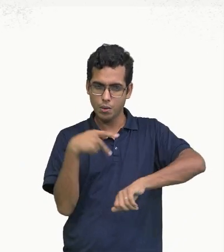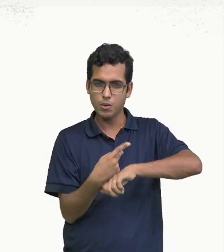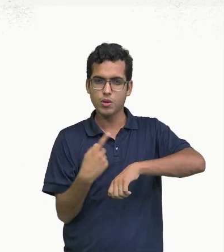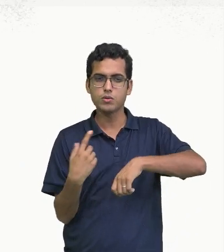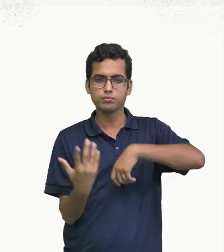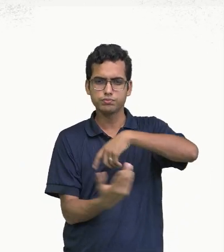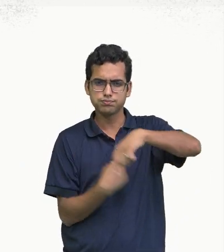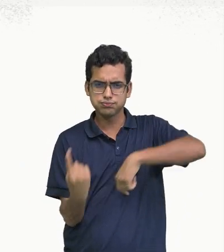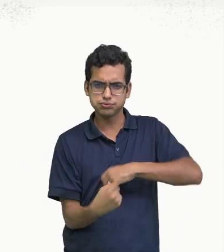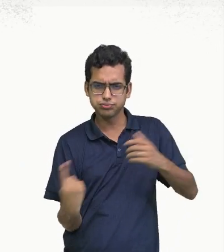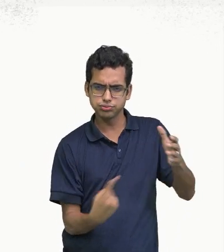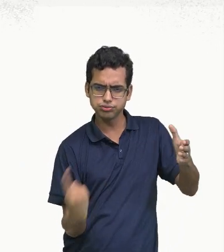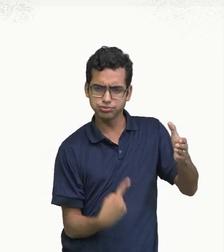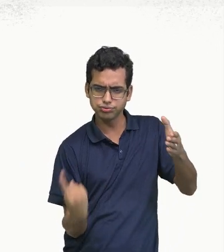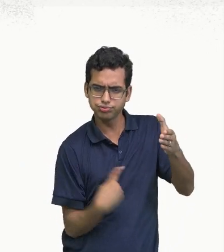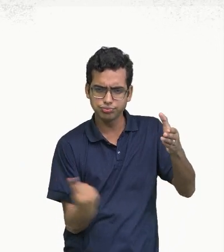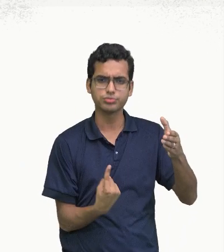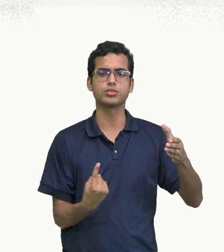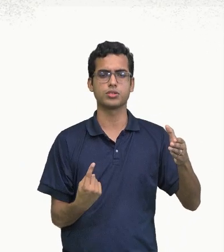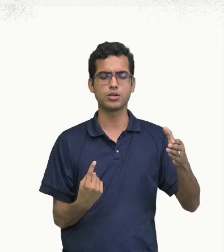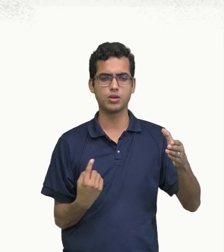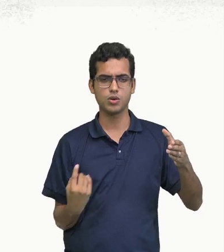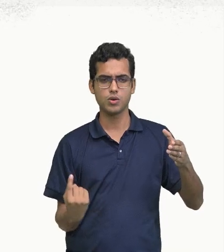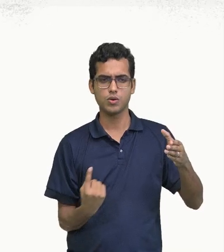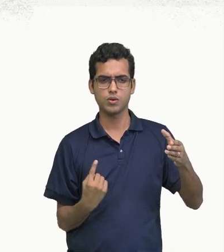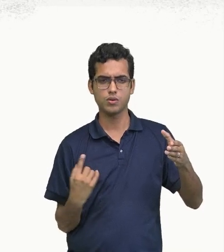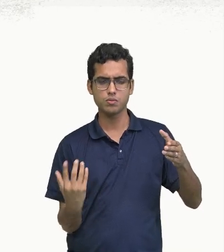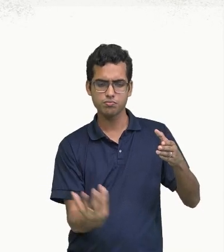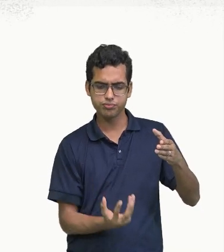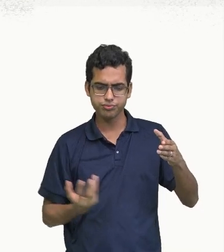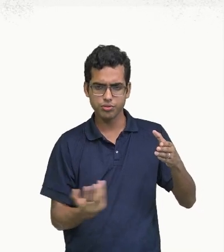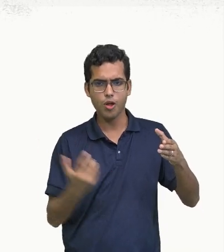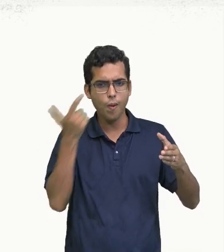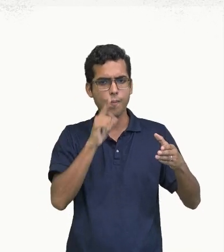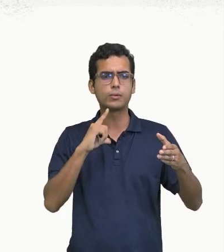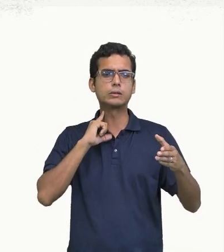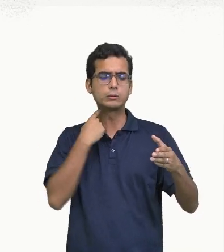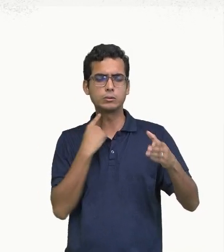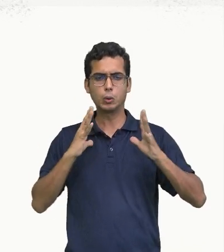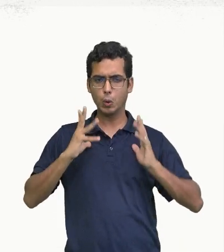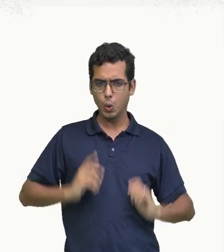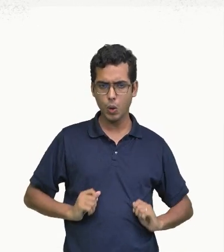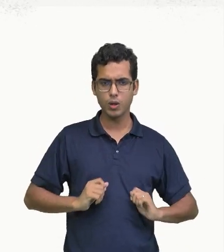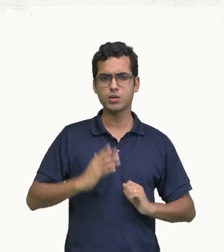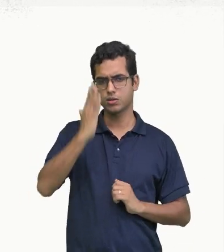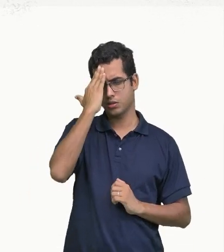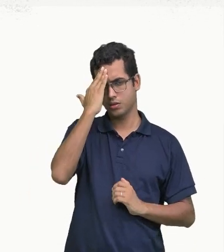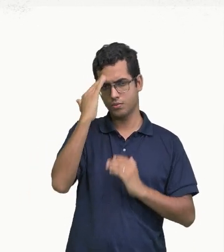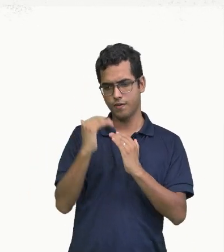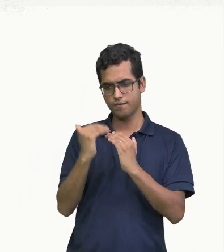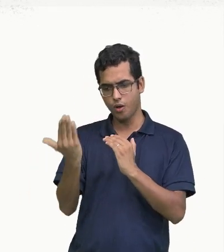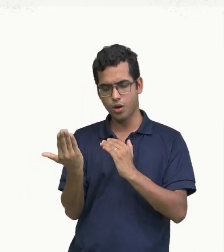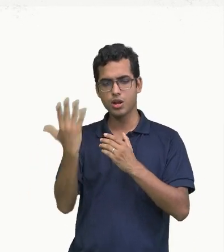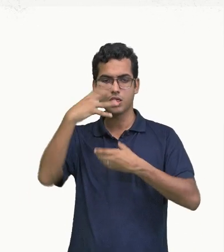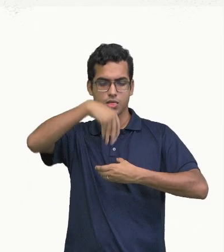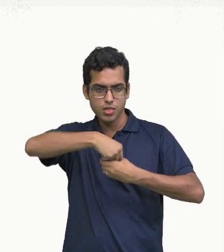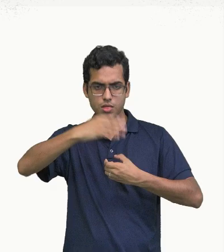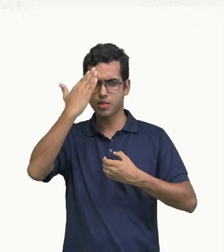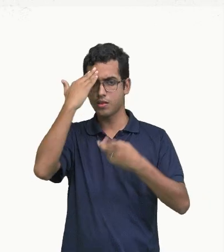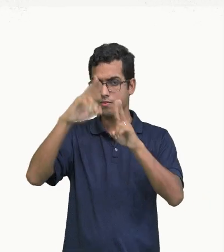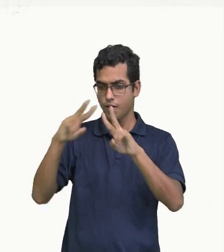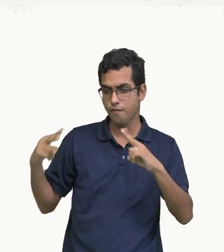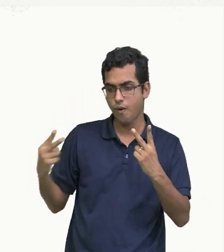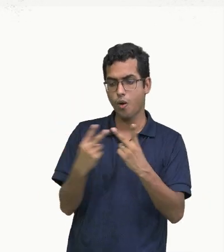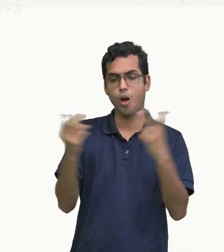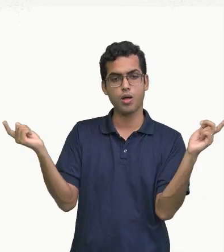considera ela toda, a parte interna e a parte externa, você vai estar trabalhando com volume. Quando você vem com a quantidade de água e